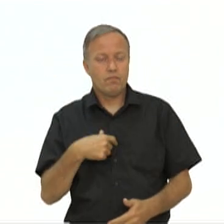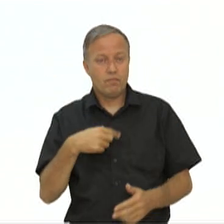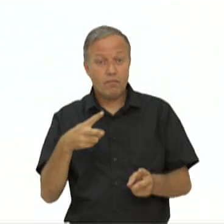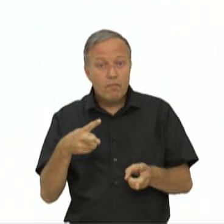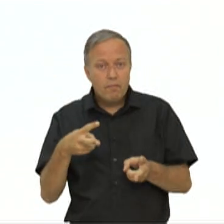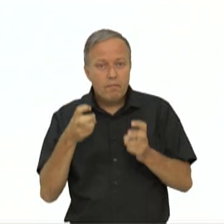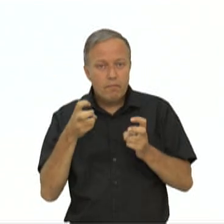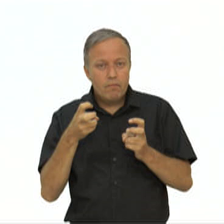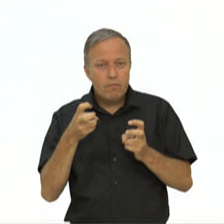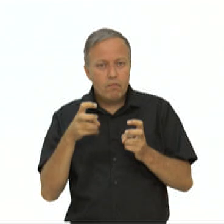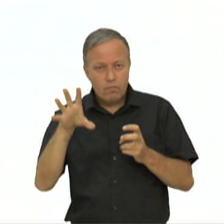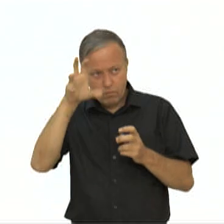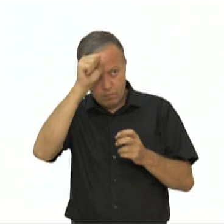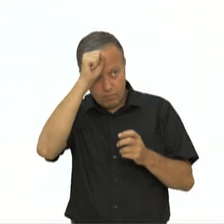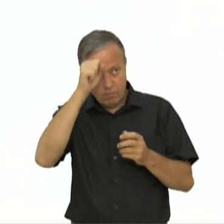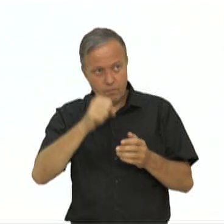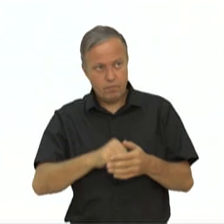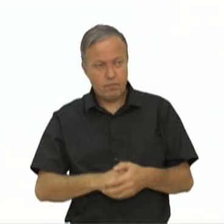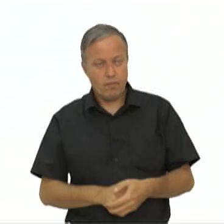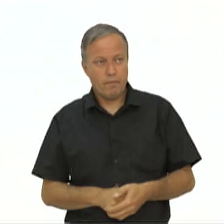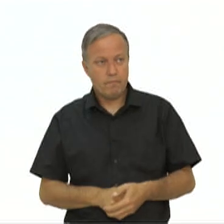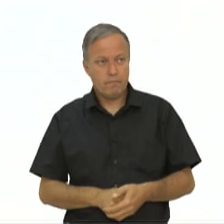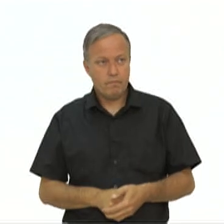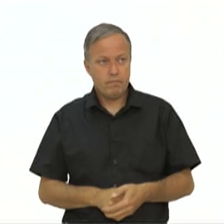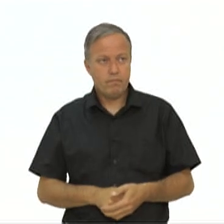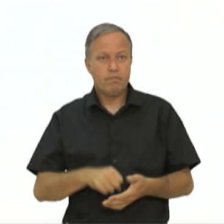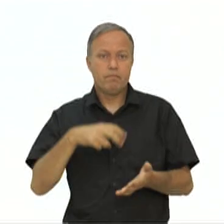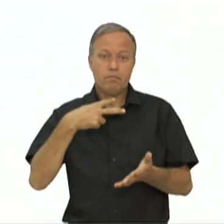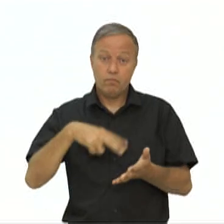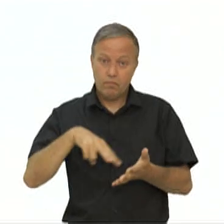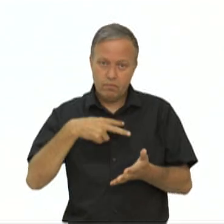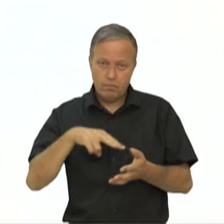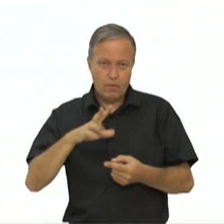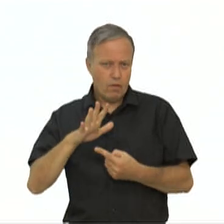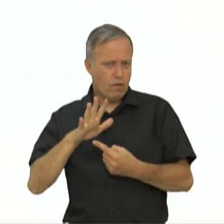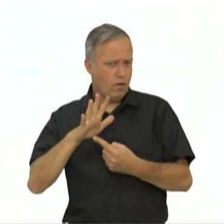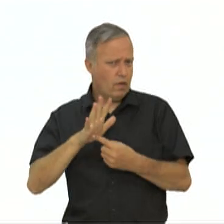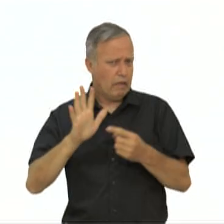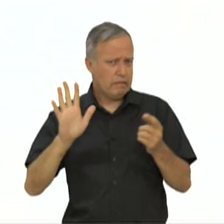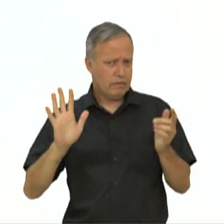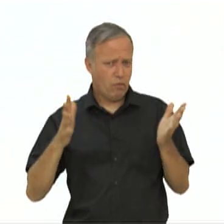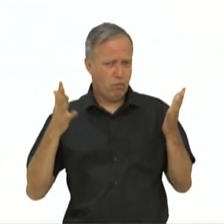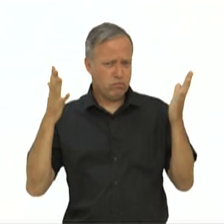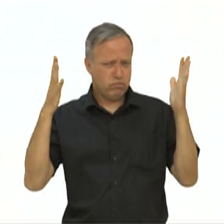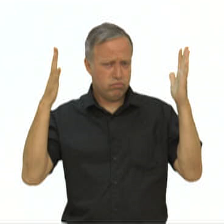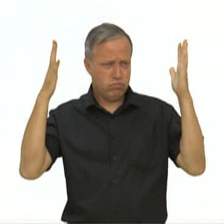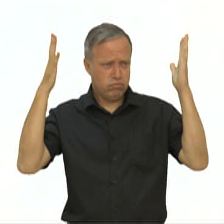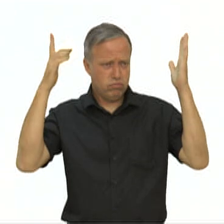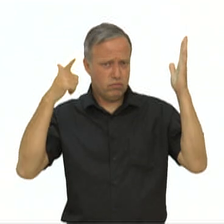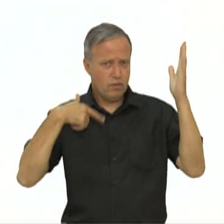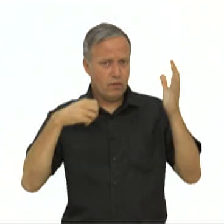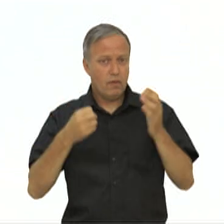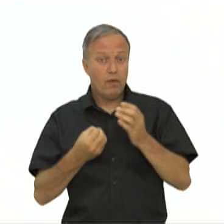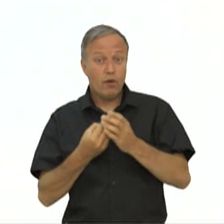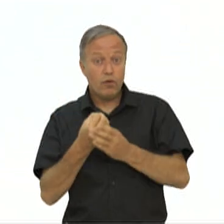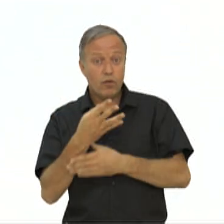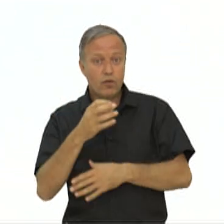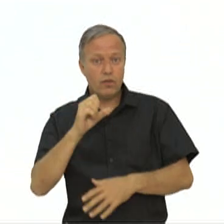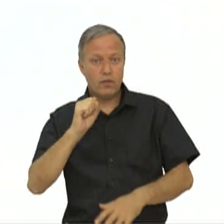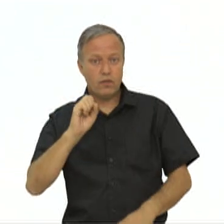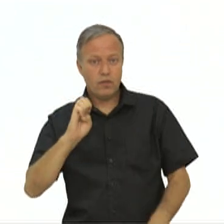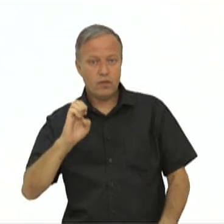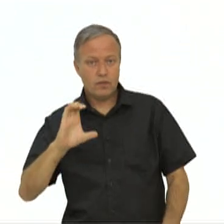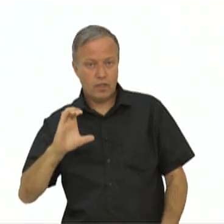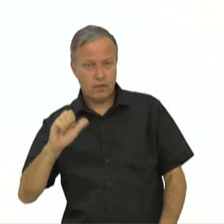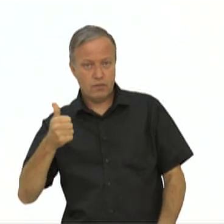absorver bem. Vamos lá? Vou ler aqui com vocês. A dança como espetáculo surgiu no século XVI, com o casamento